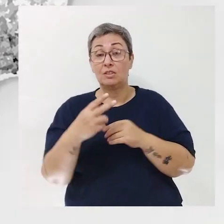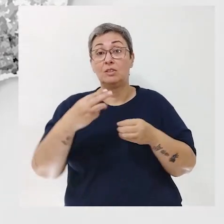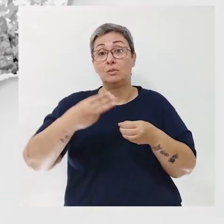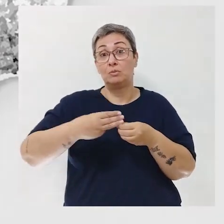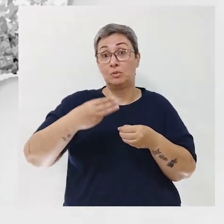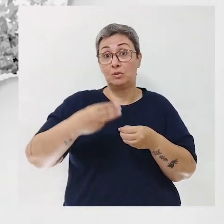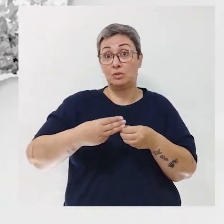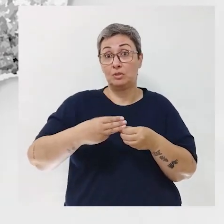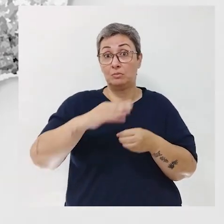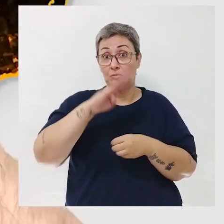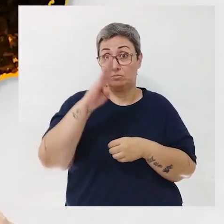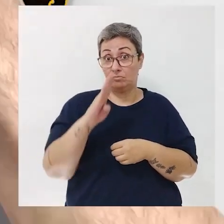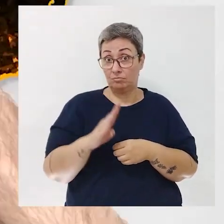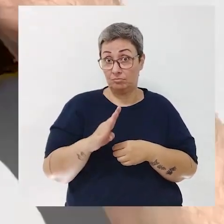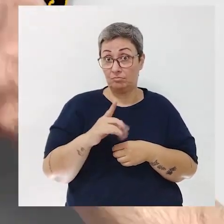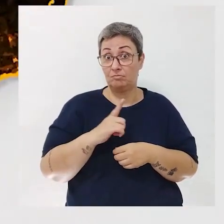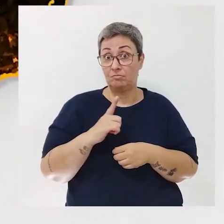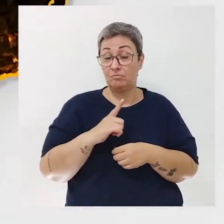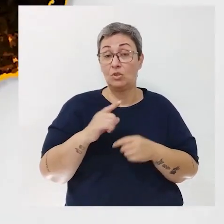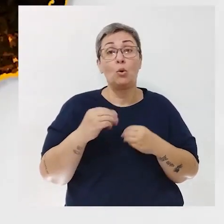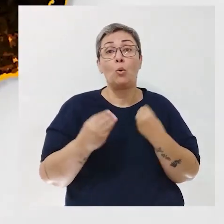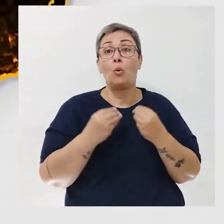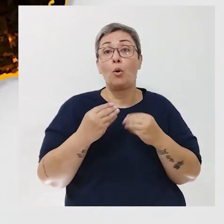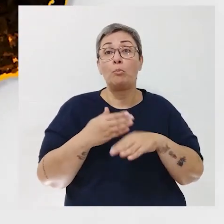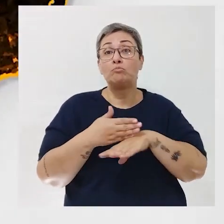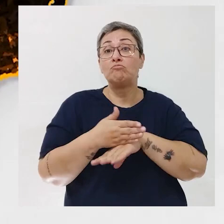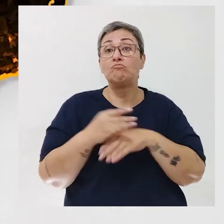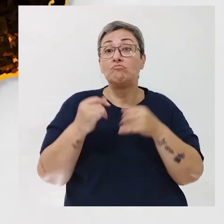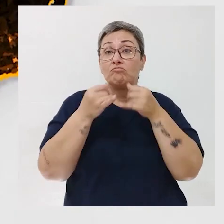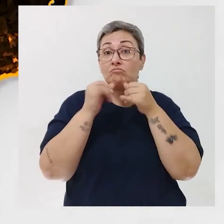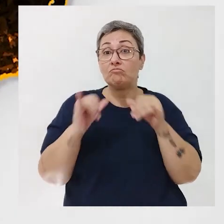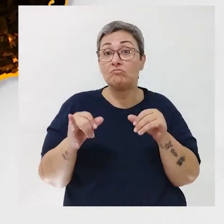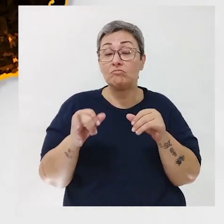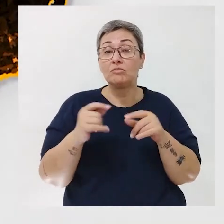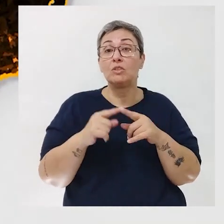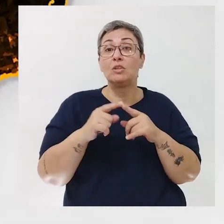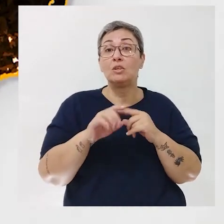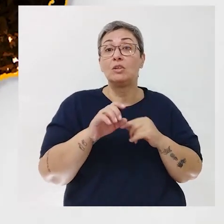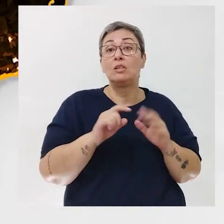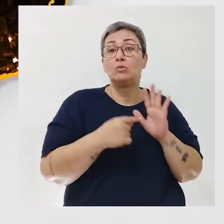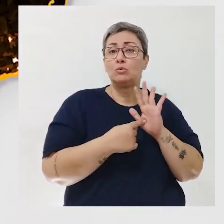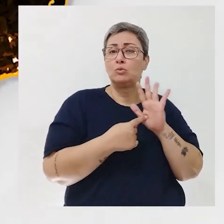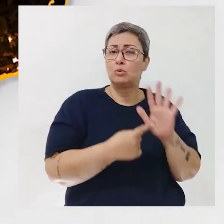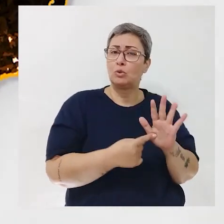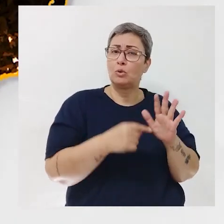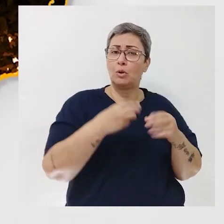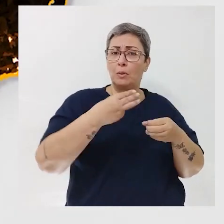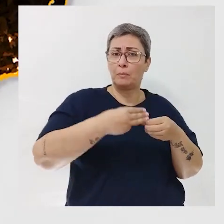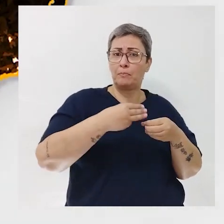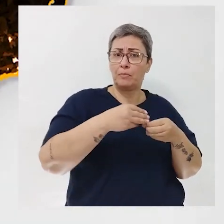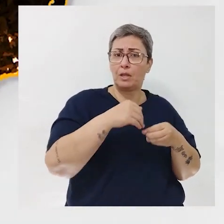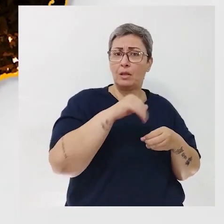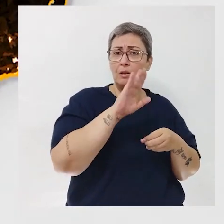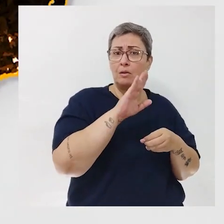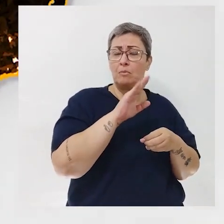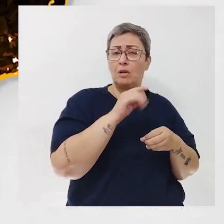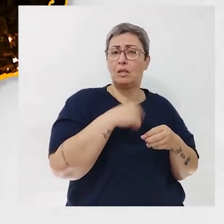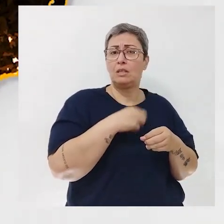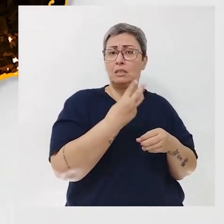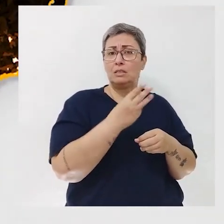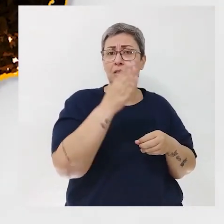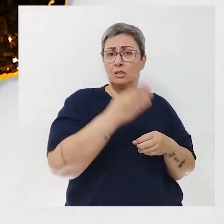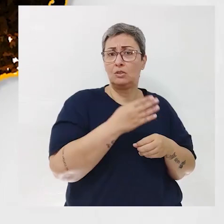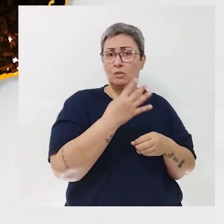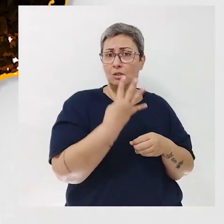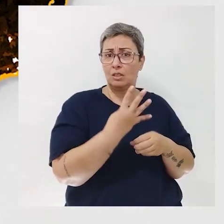3.952 municípios no Brasil. Como era o acesso à eletricidade? O censo mostrava que os municípios com mais de